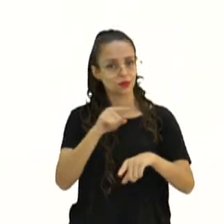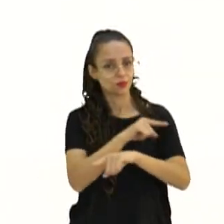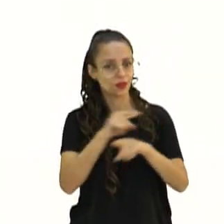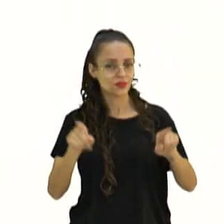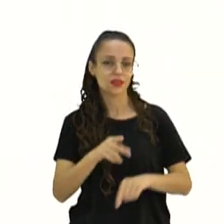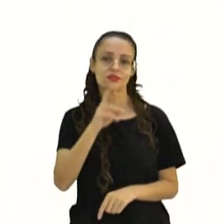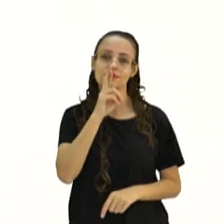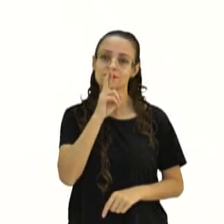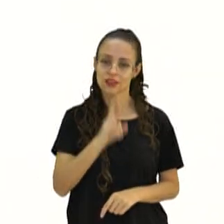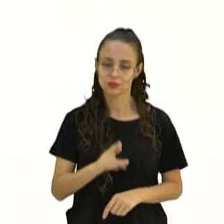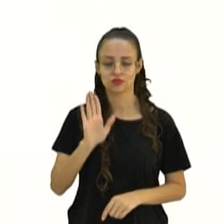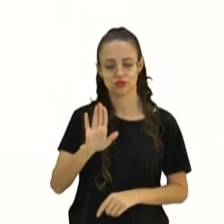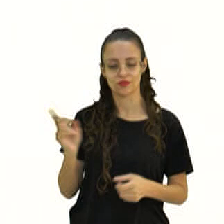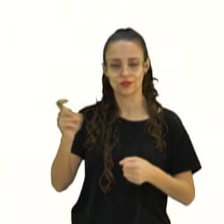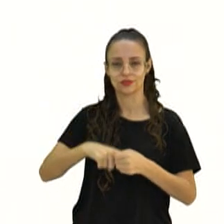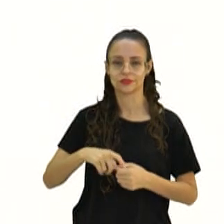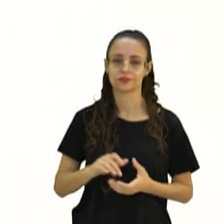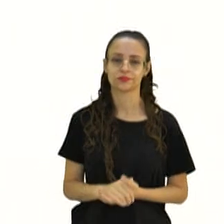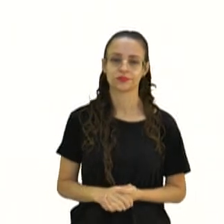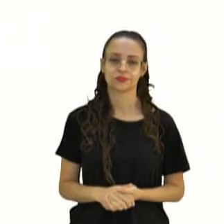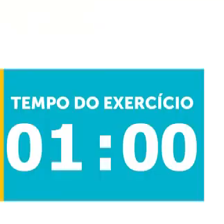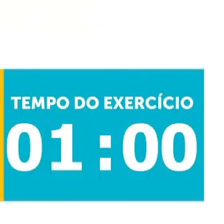vocês realizar essa atividade e já voltamos.